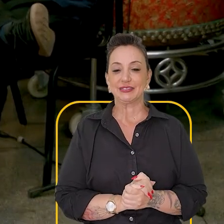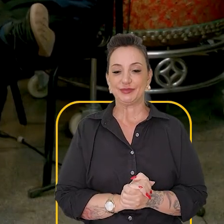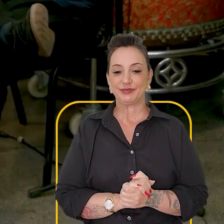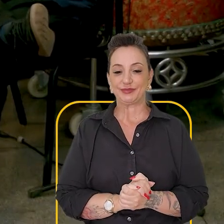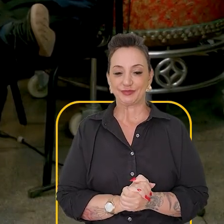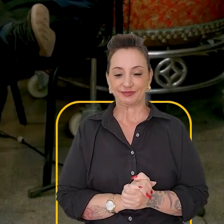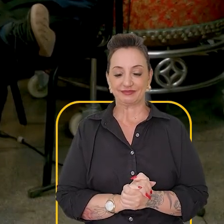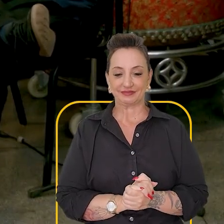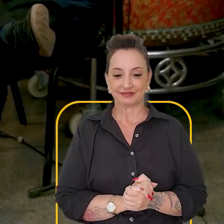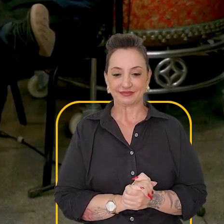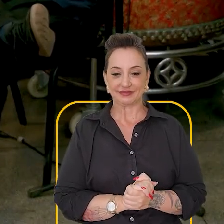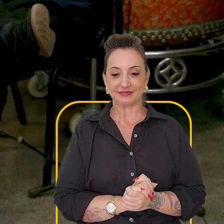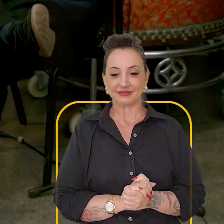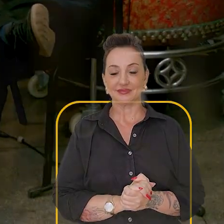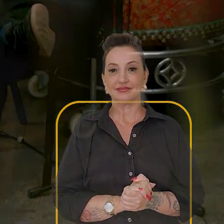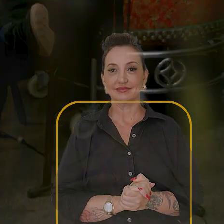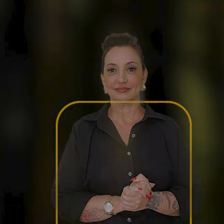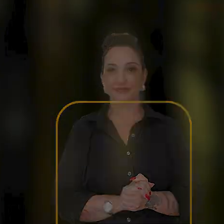pela